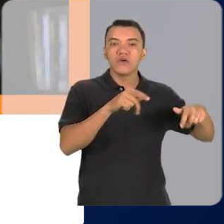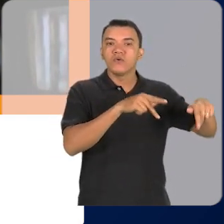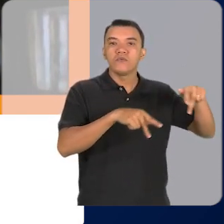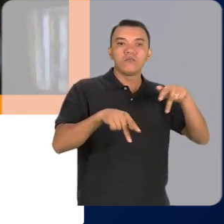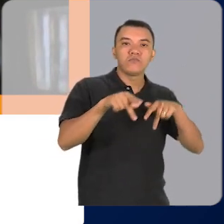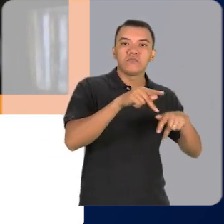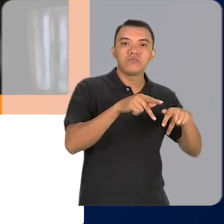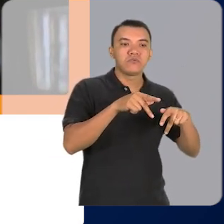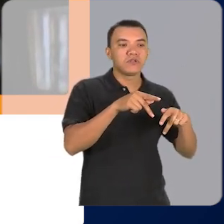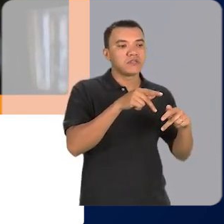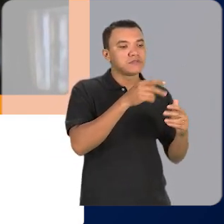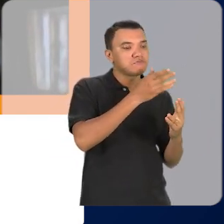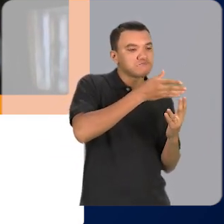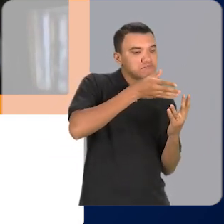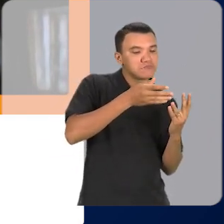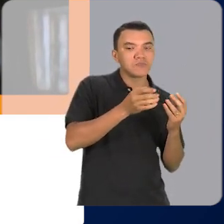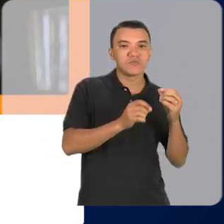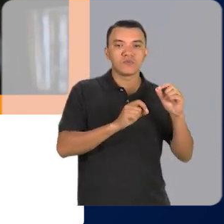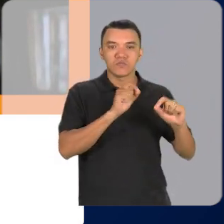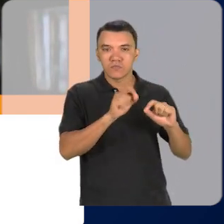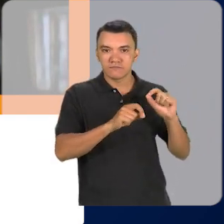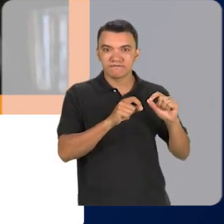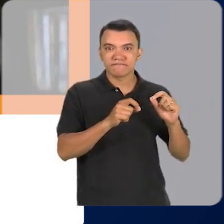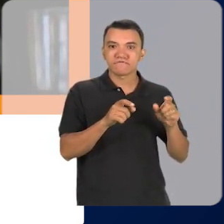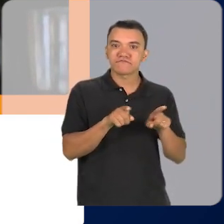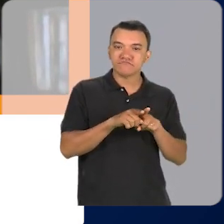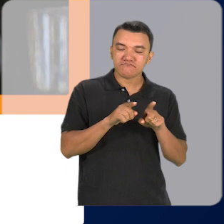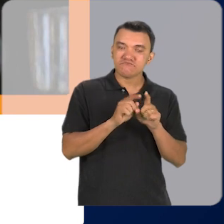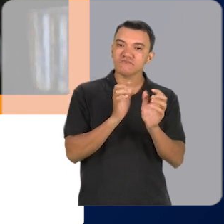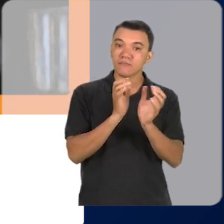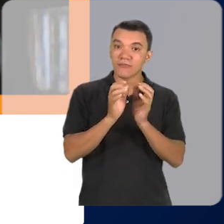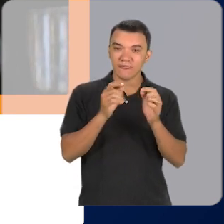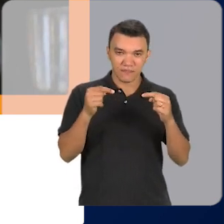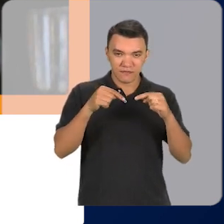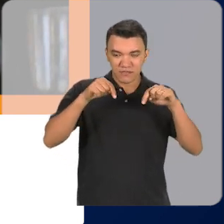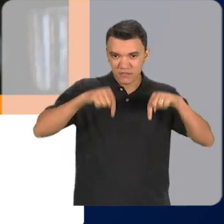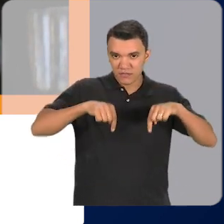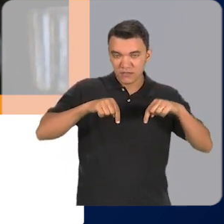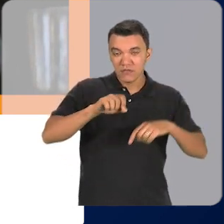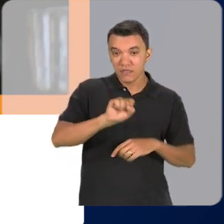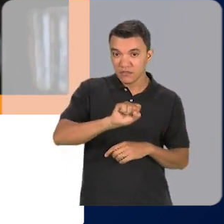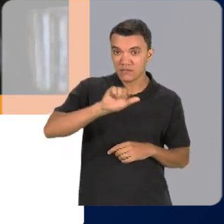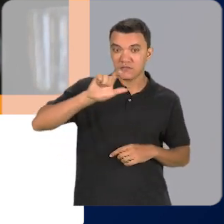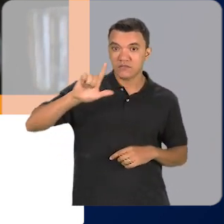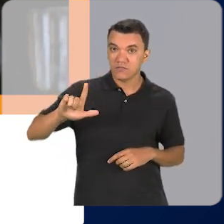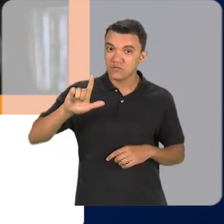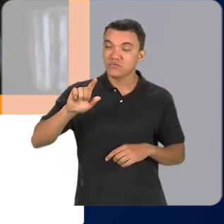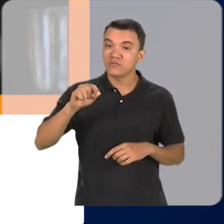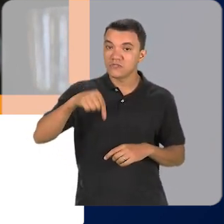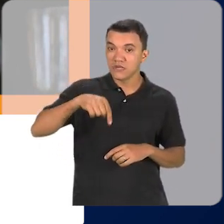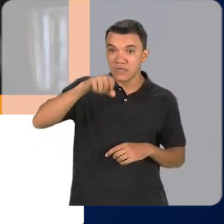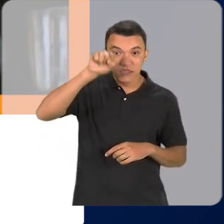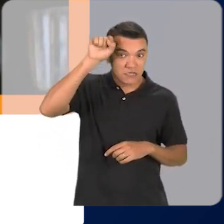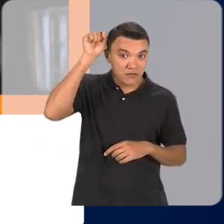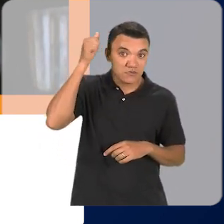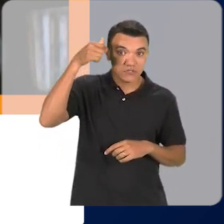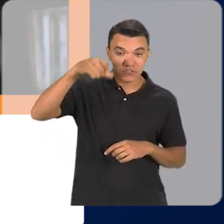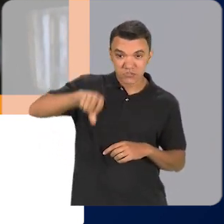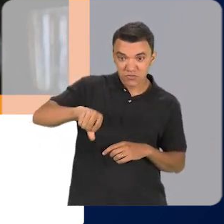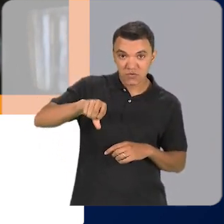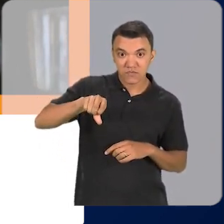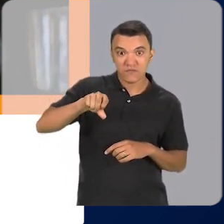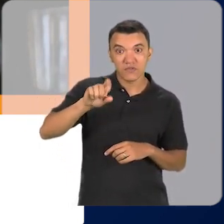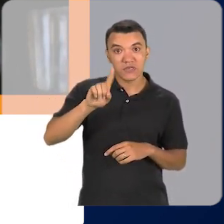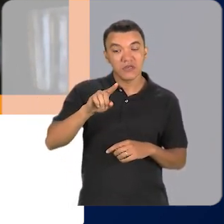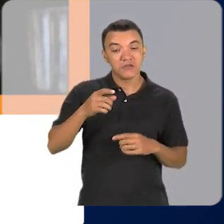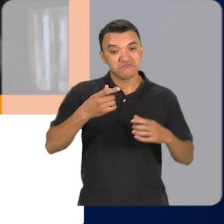populacional dos grandes centros, né, urbanos, e São Luís, no século XIX, era considerada a quarta cidade mais importante,